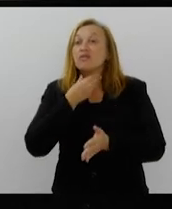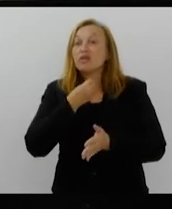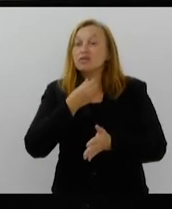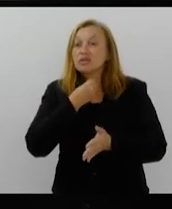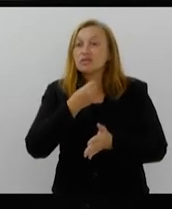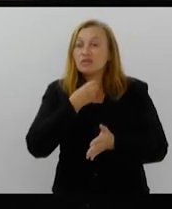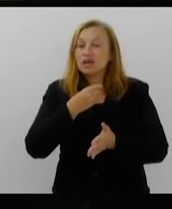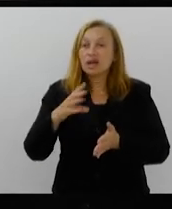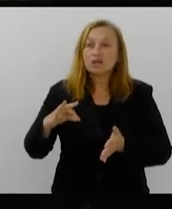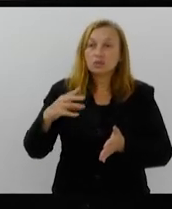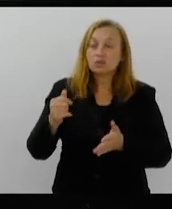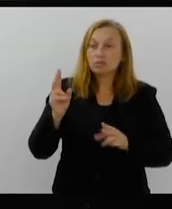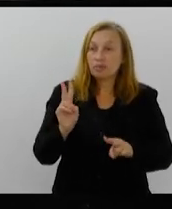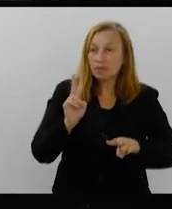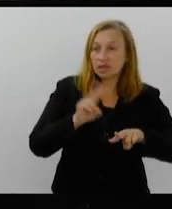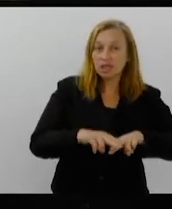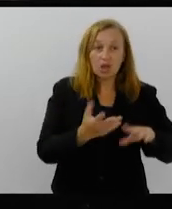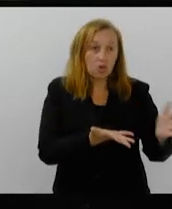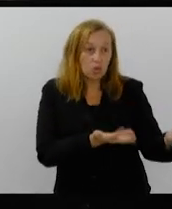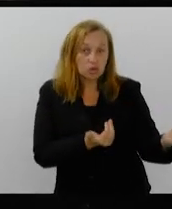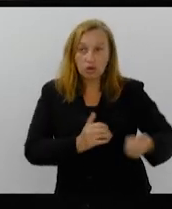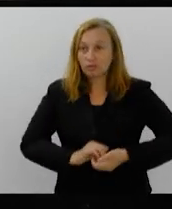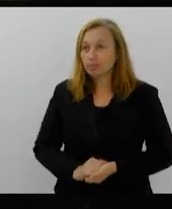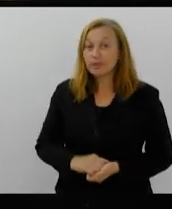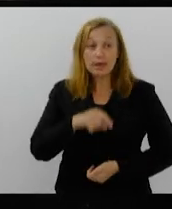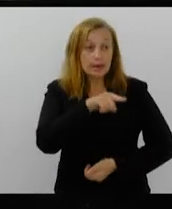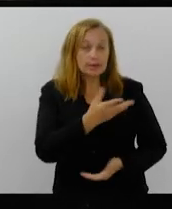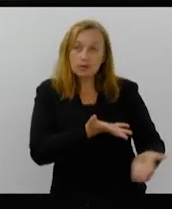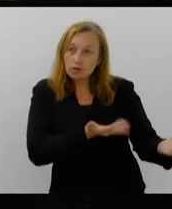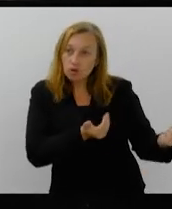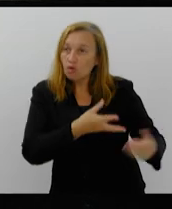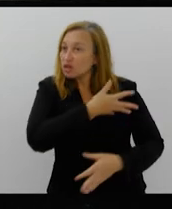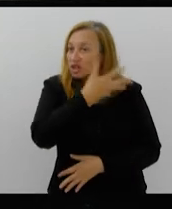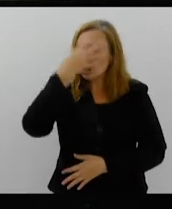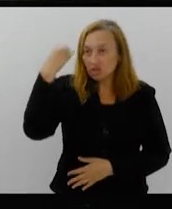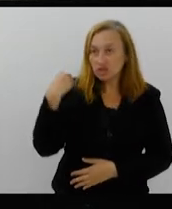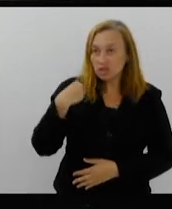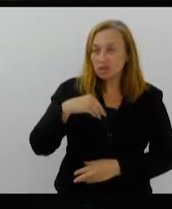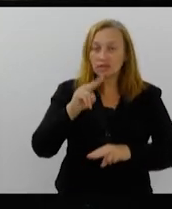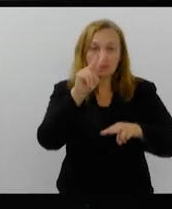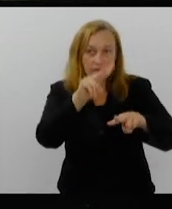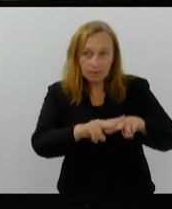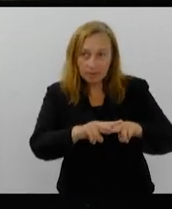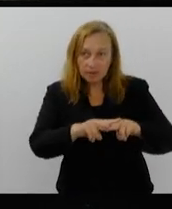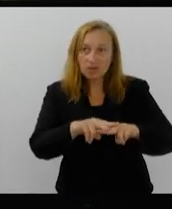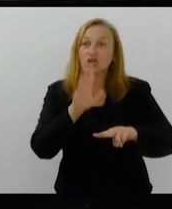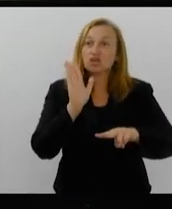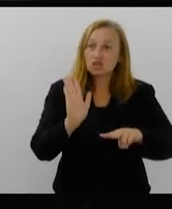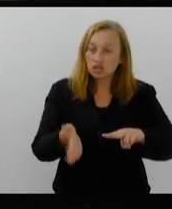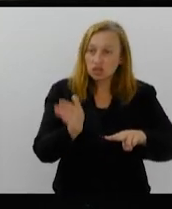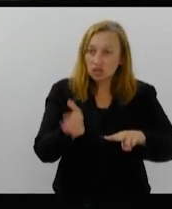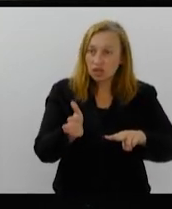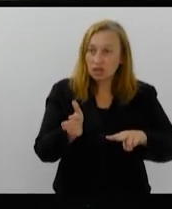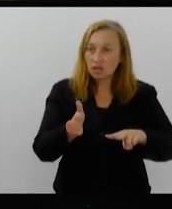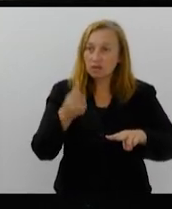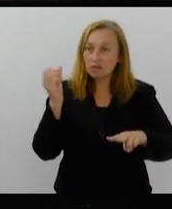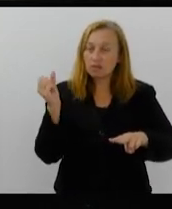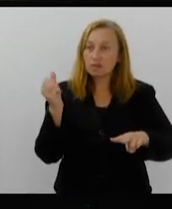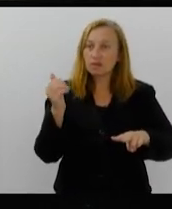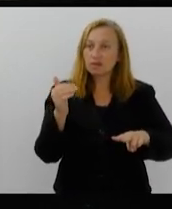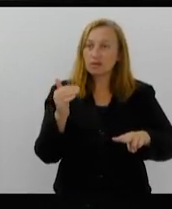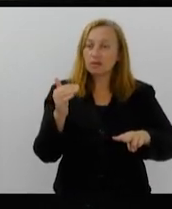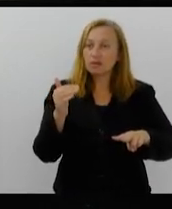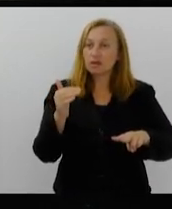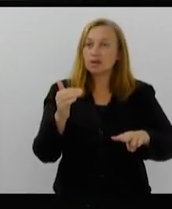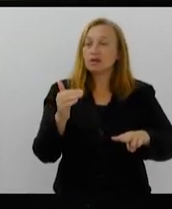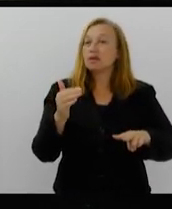jovem. Esse jovem está esquecido na cadeia. Já mataram a razão dele